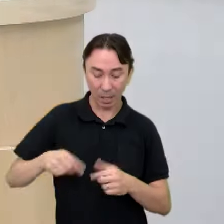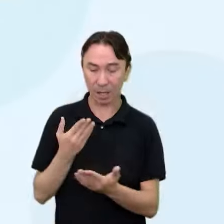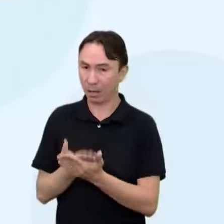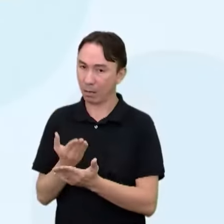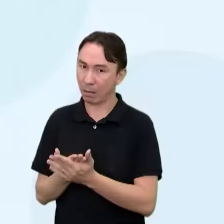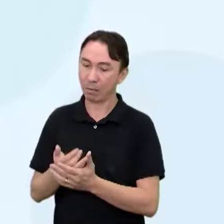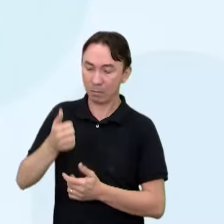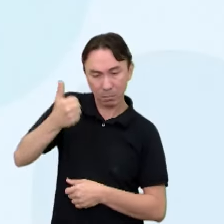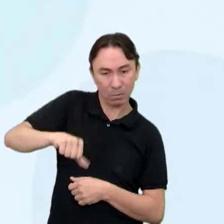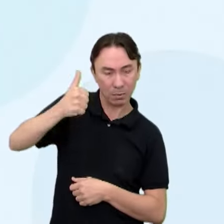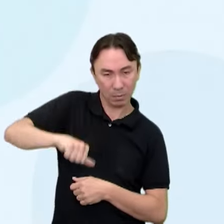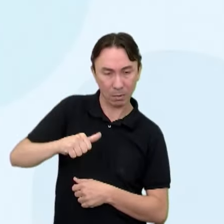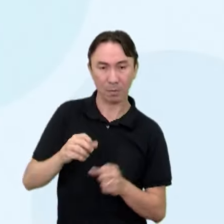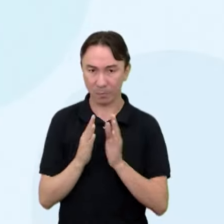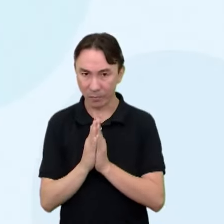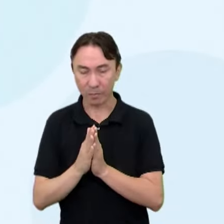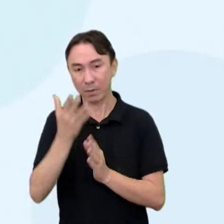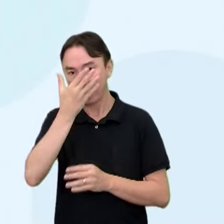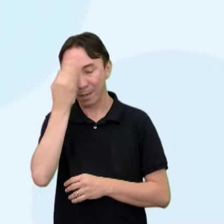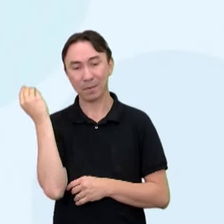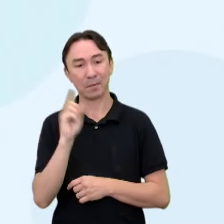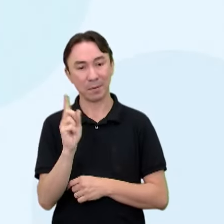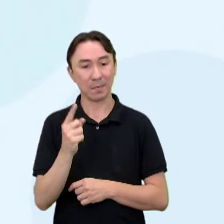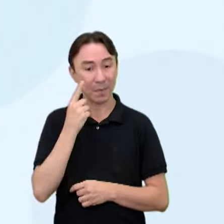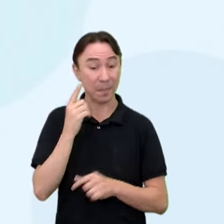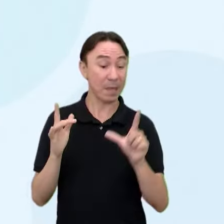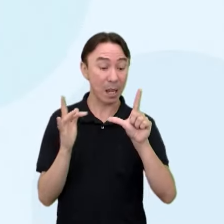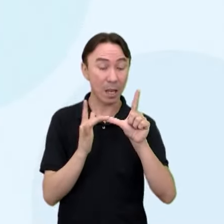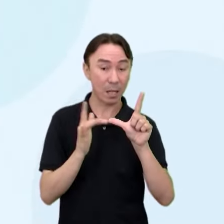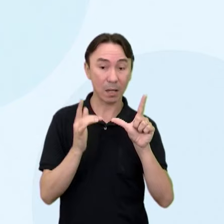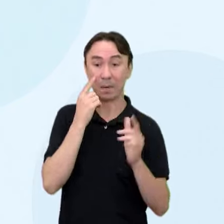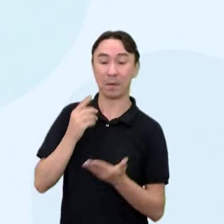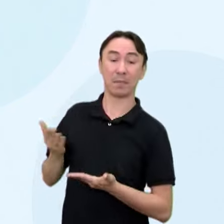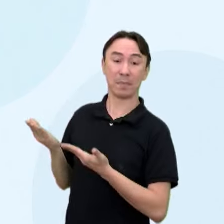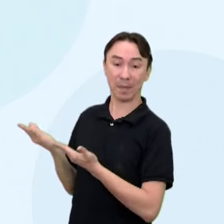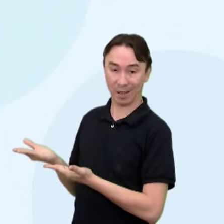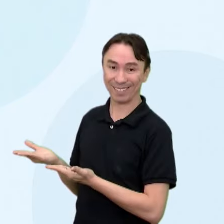aí habituados a fazer, né? Tá aí o link, tá aí o QR Code.